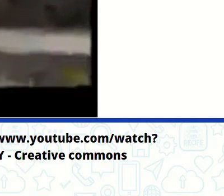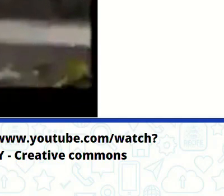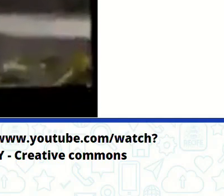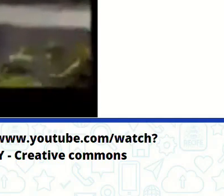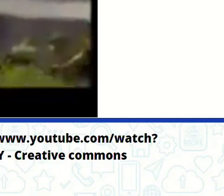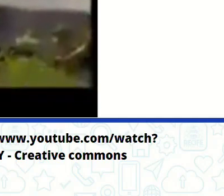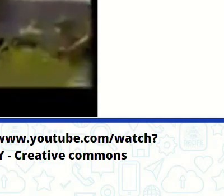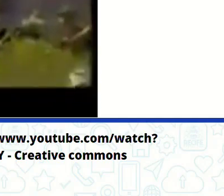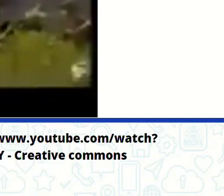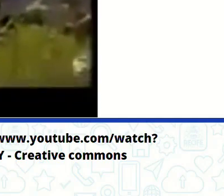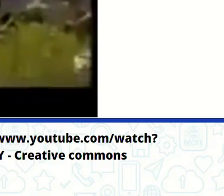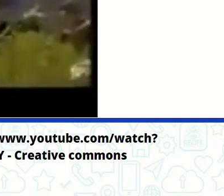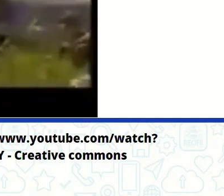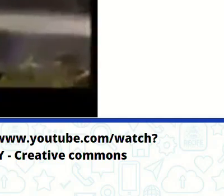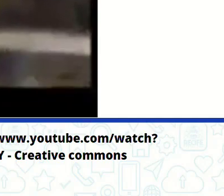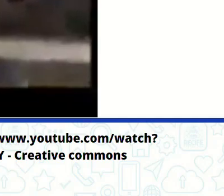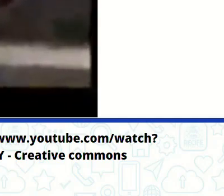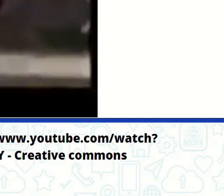Máscaras.